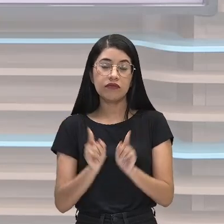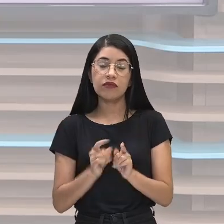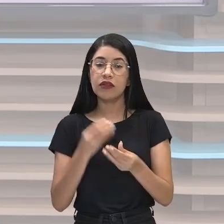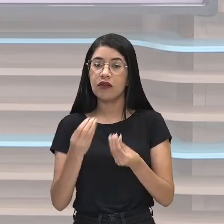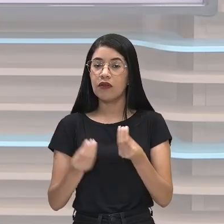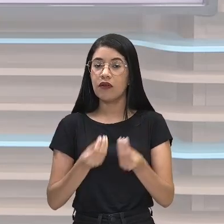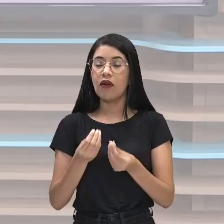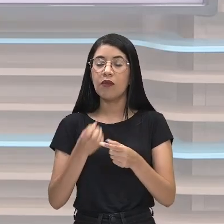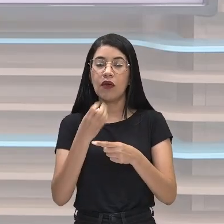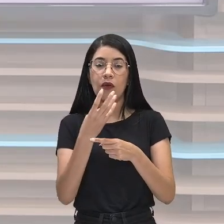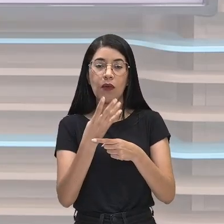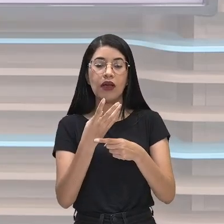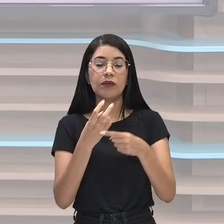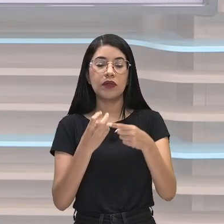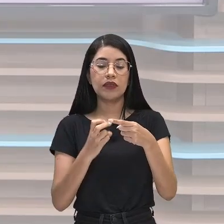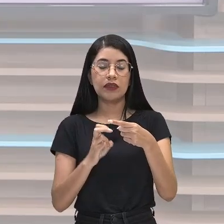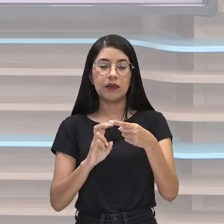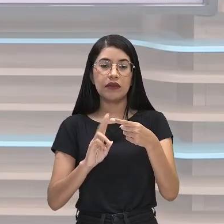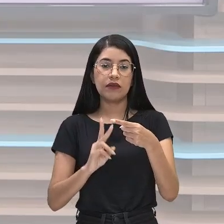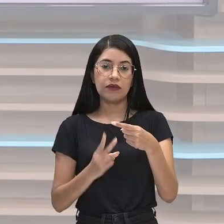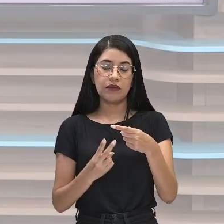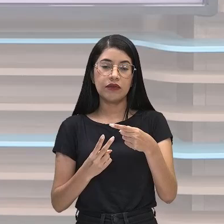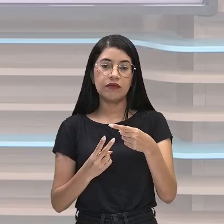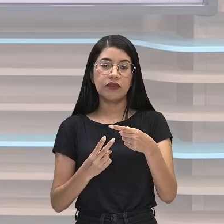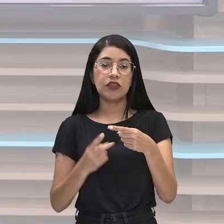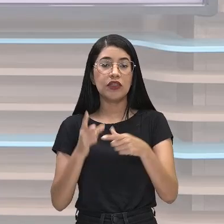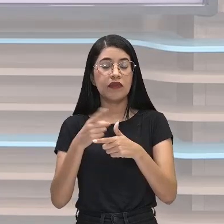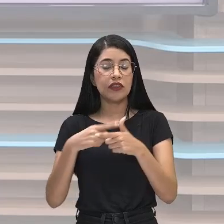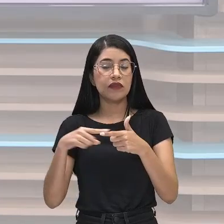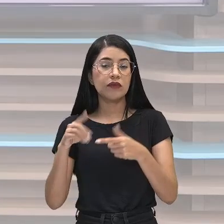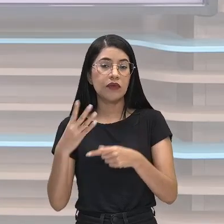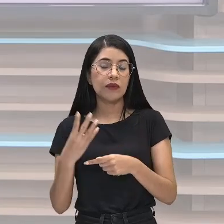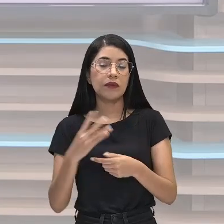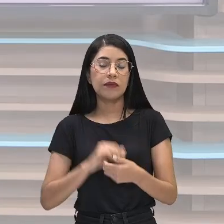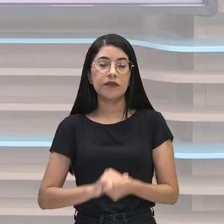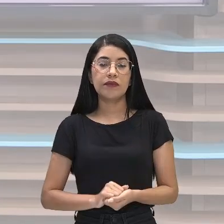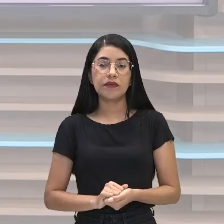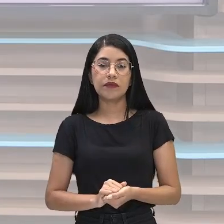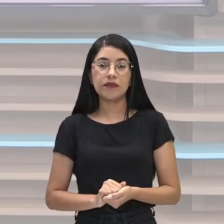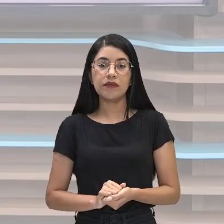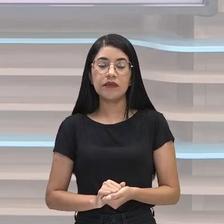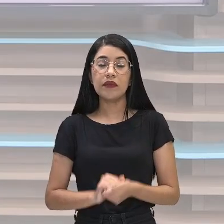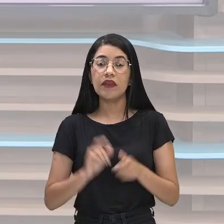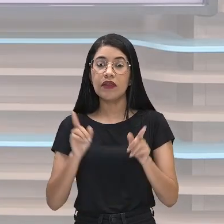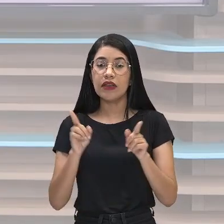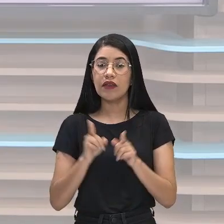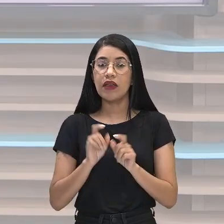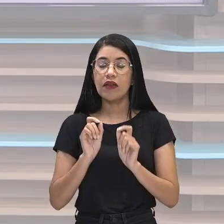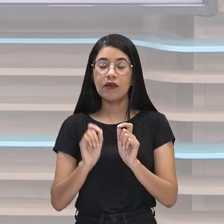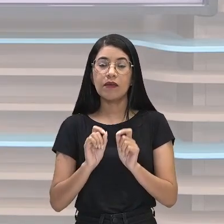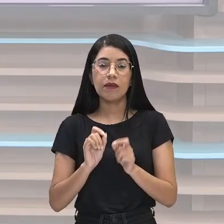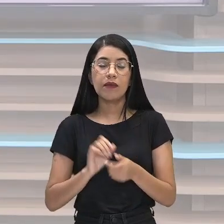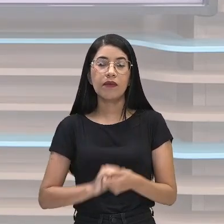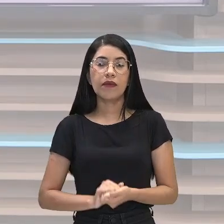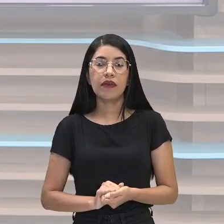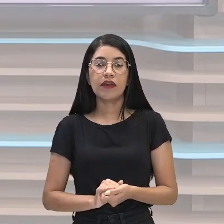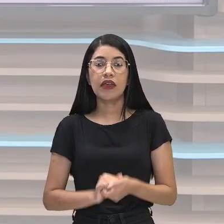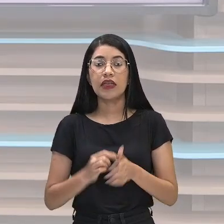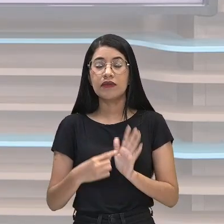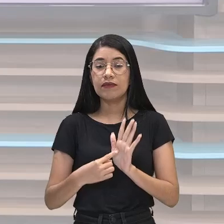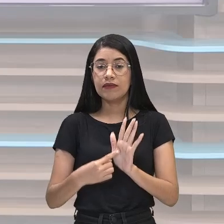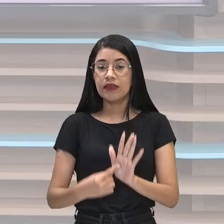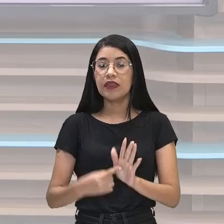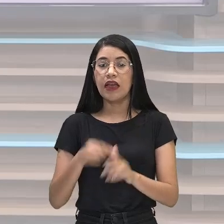simplificar aí 4 e 52 por 4, né? E vai chegar aí a uma fração irredutível, que é a forma como a gente apresenta